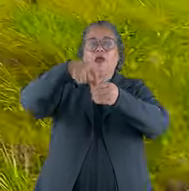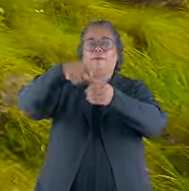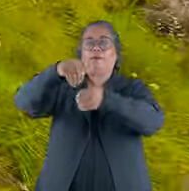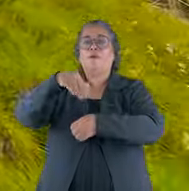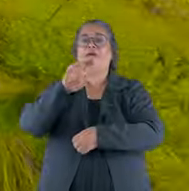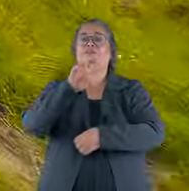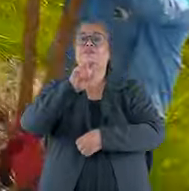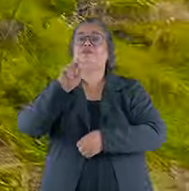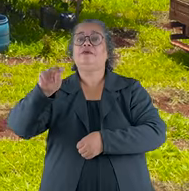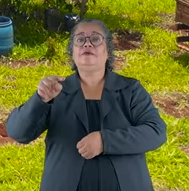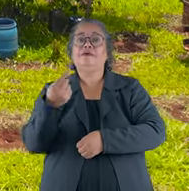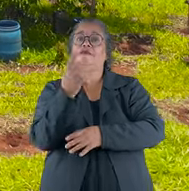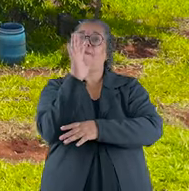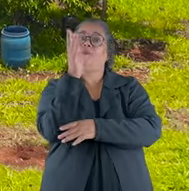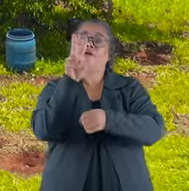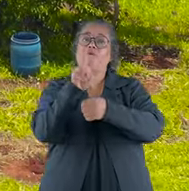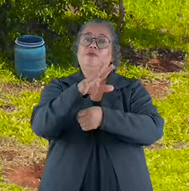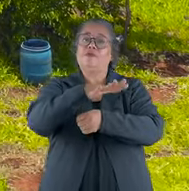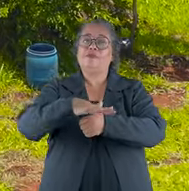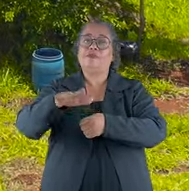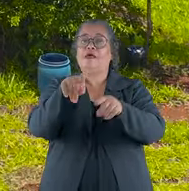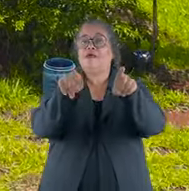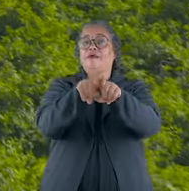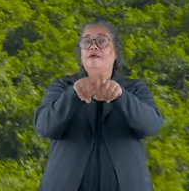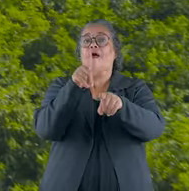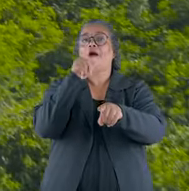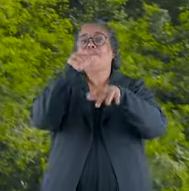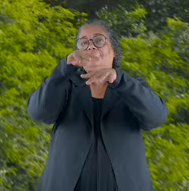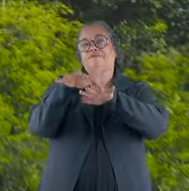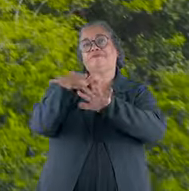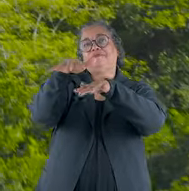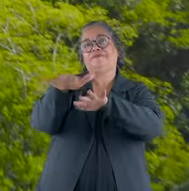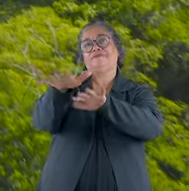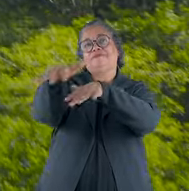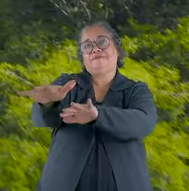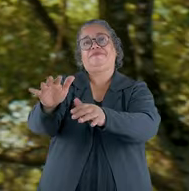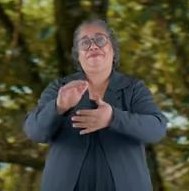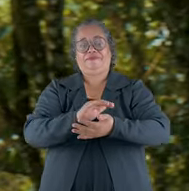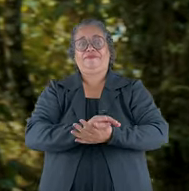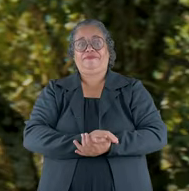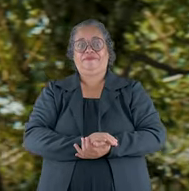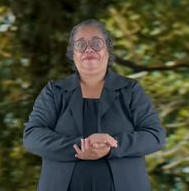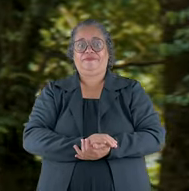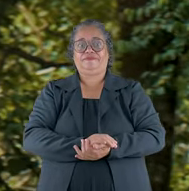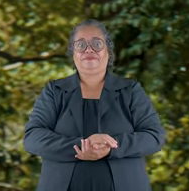mais de 500 mil árvores, que recupera as matas nativas e preserva as nascentes.